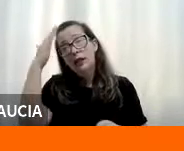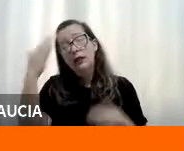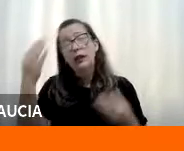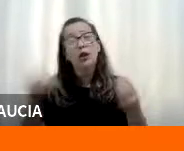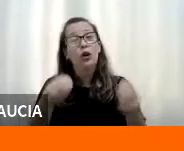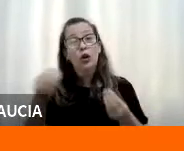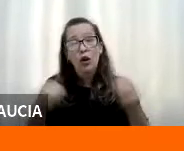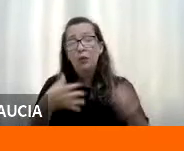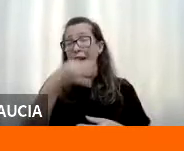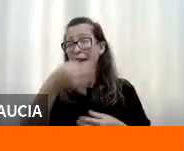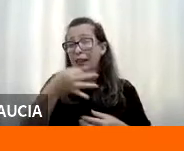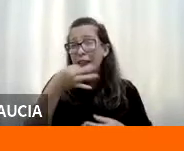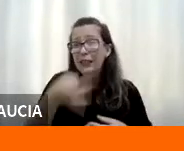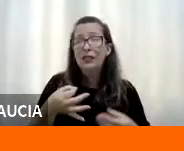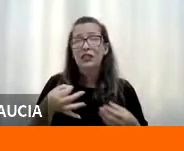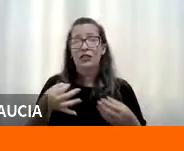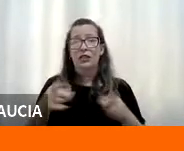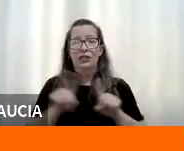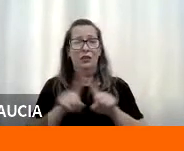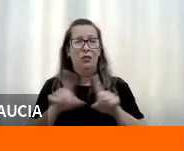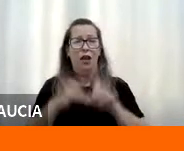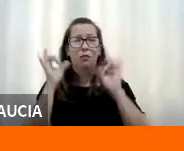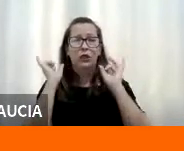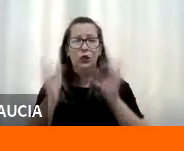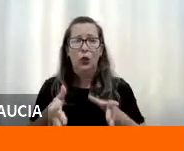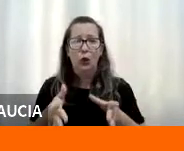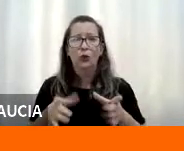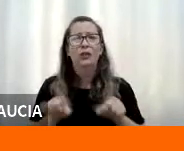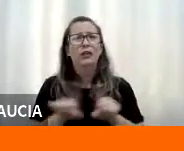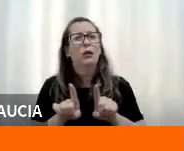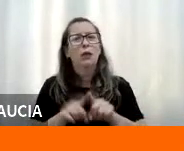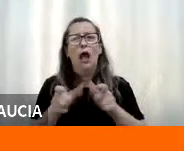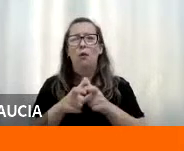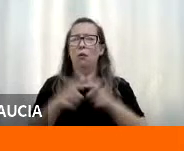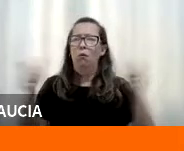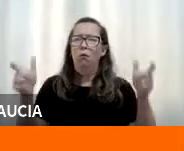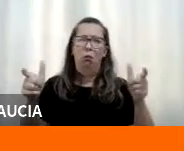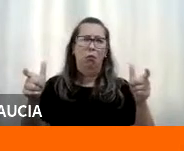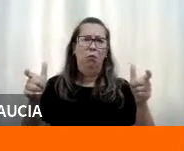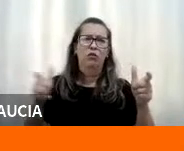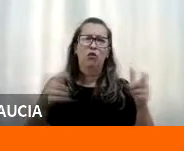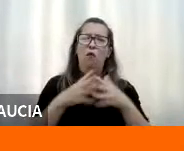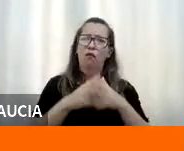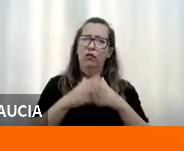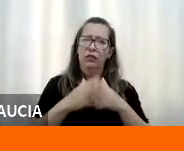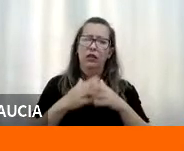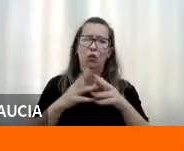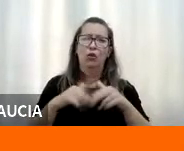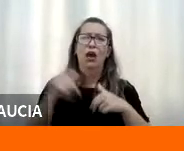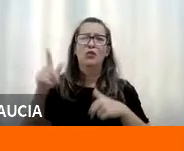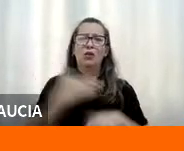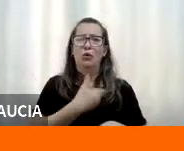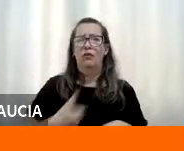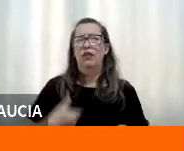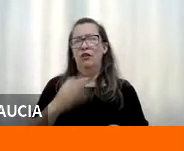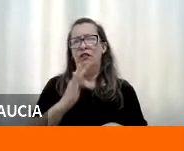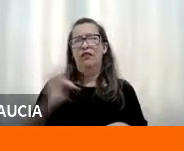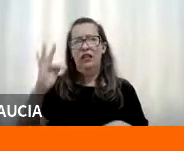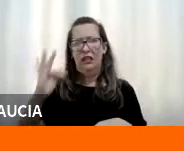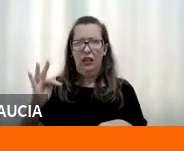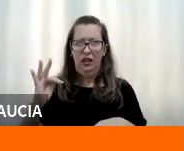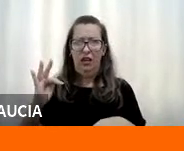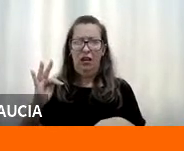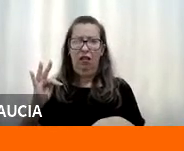a descoordenação, o abandono, né, a enorme confusão que foi implantada no momento em que o governo federal abriu mão,